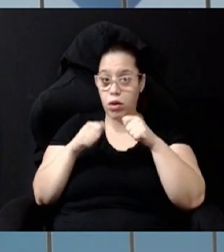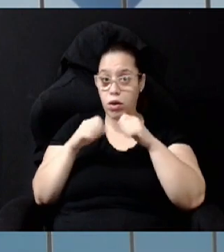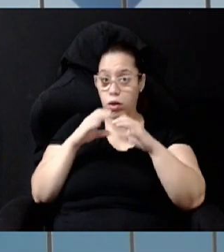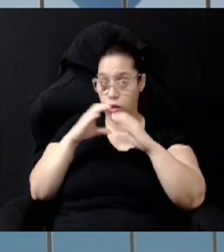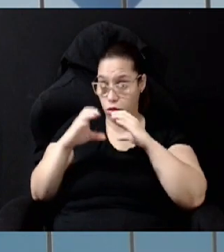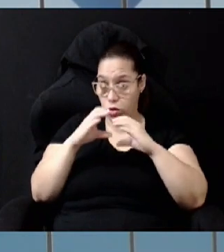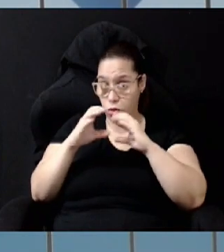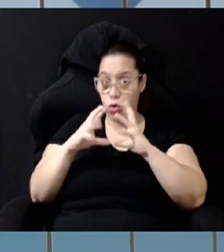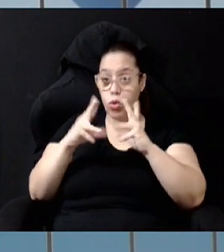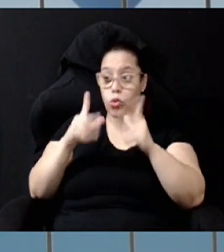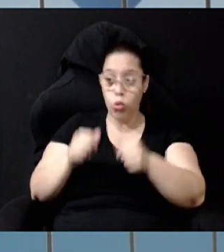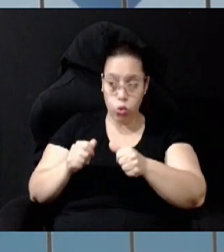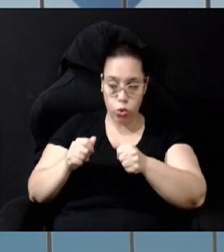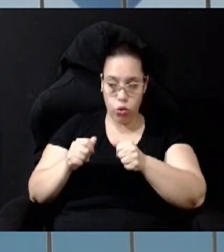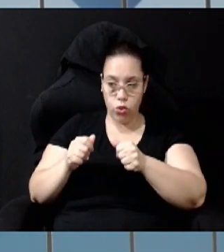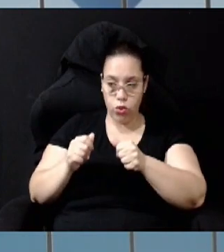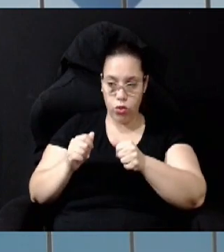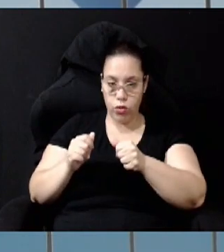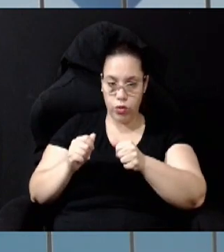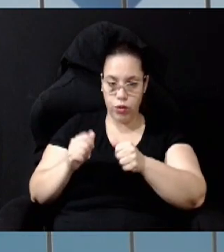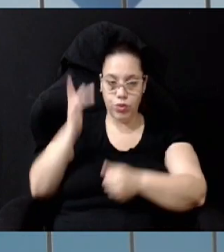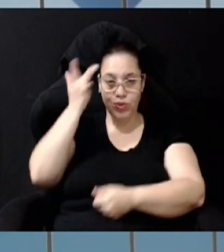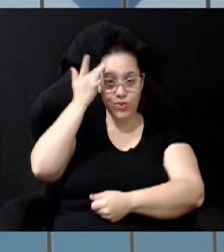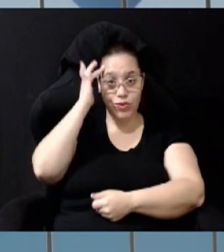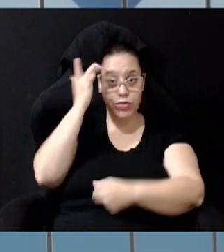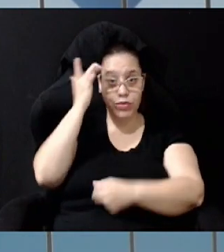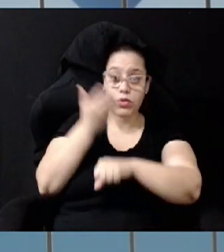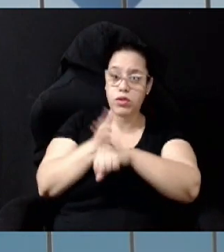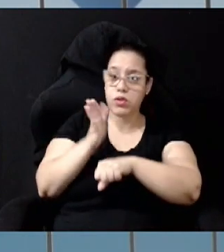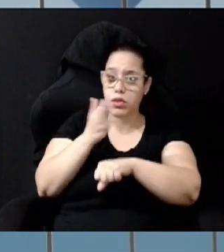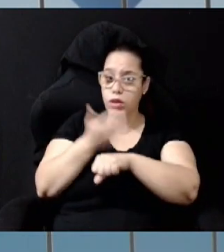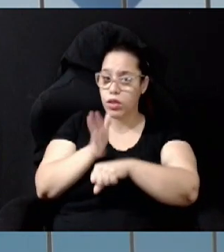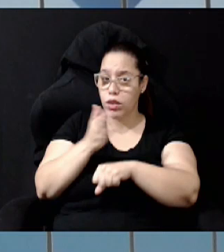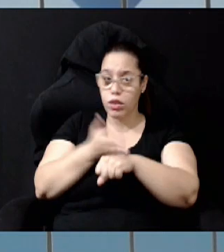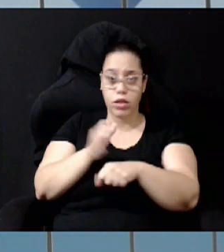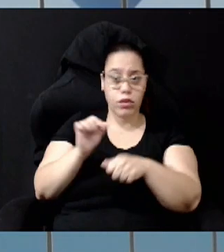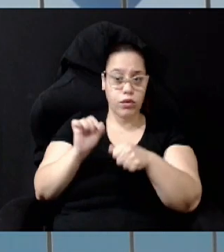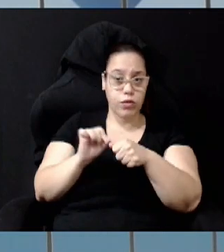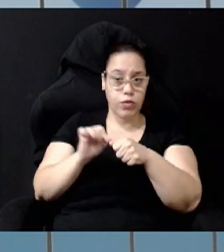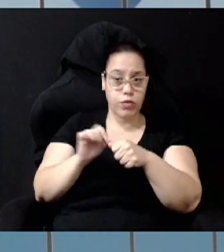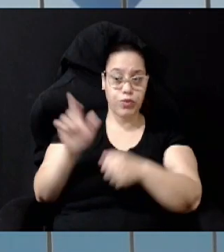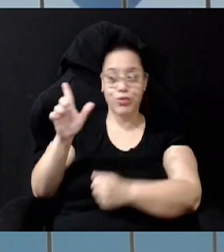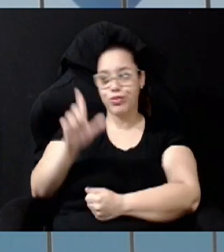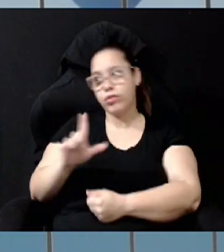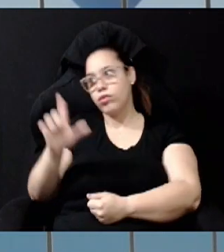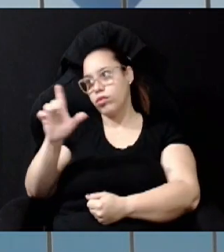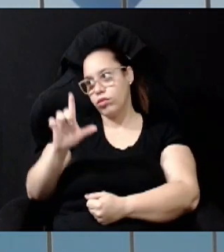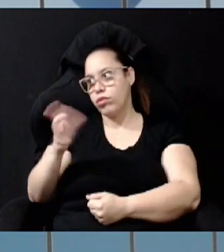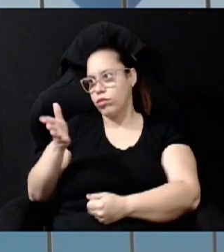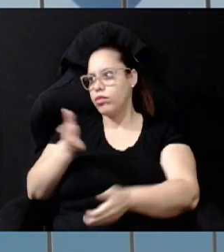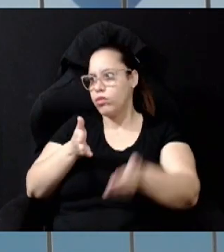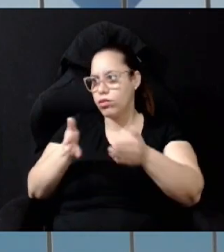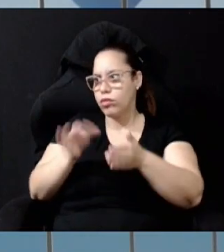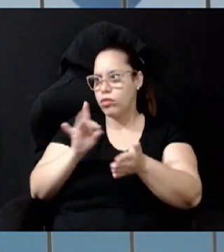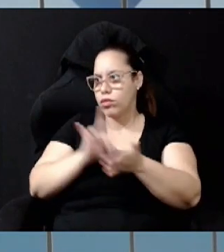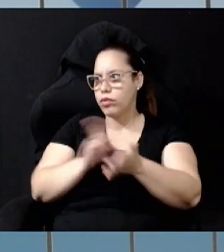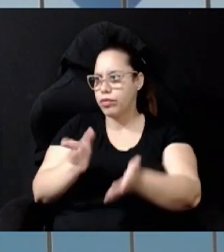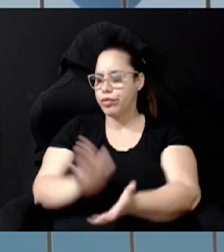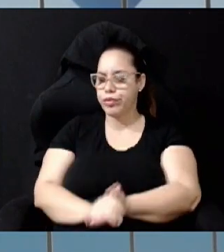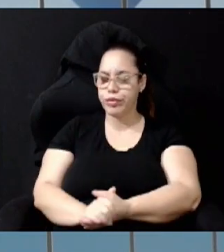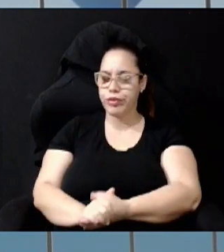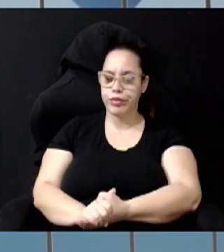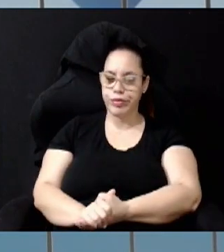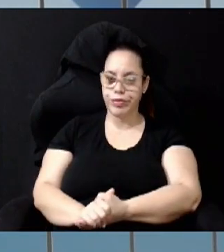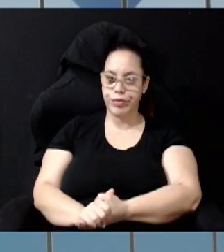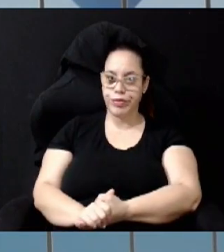né? E eu acho que são práticas que sempre foram feitas. É lógico que tem um caminhar ainda, mas eu acho que a maioria